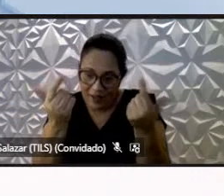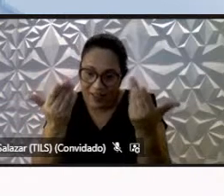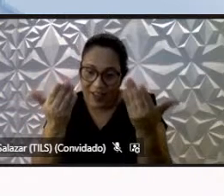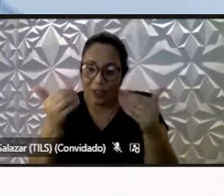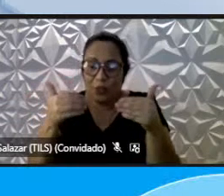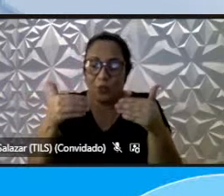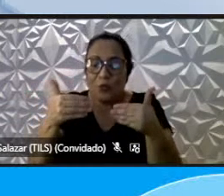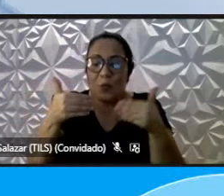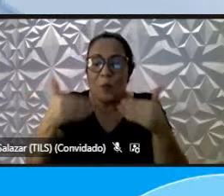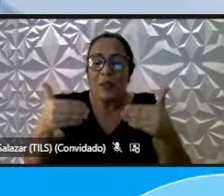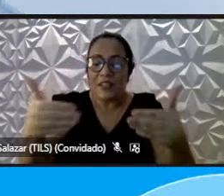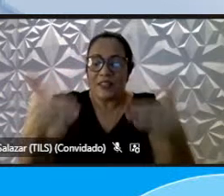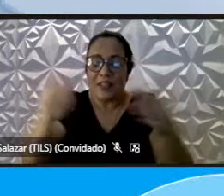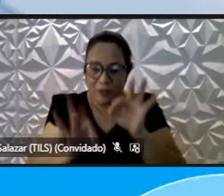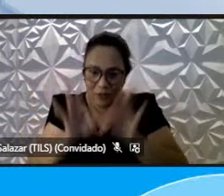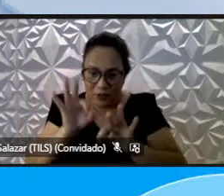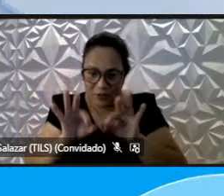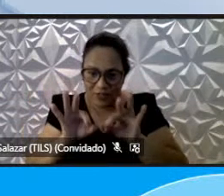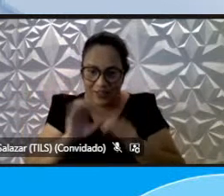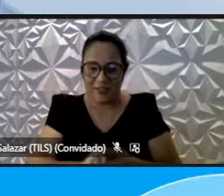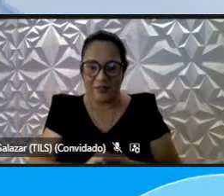Next slide, please.